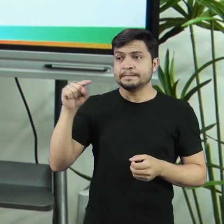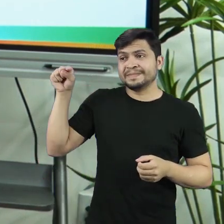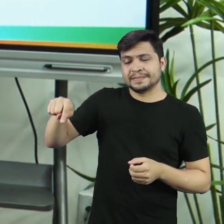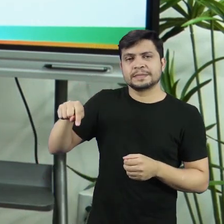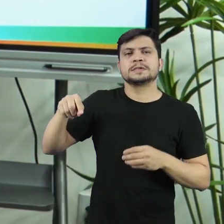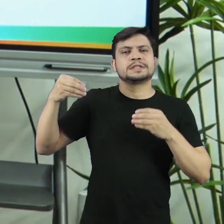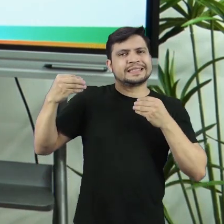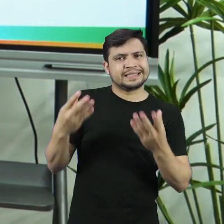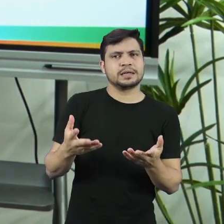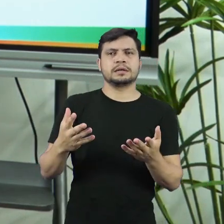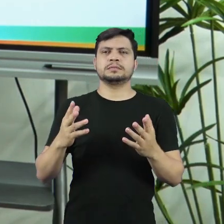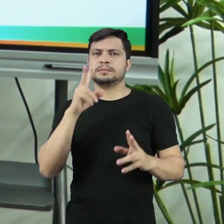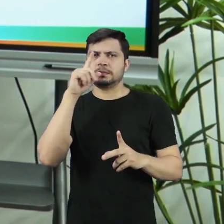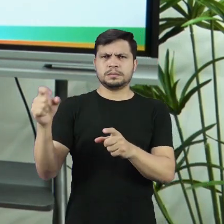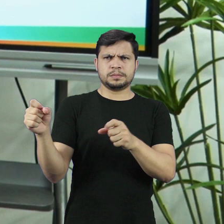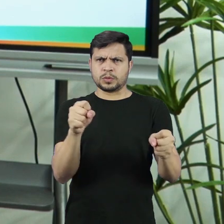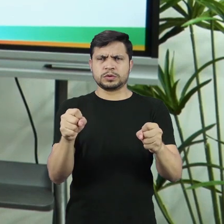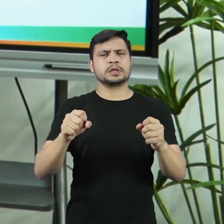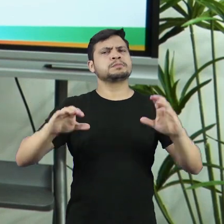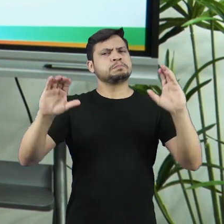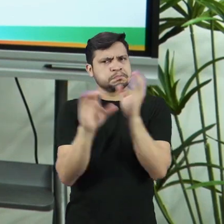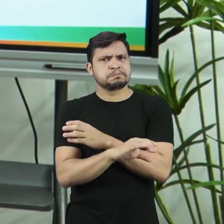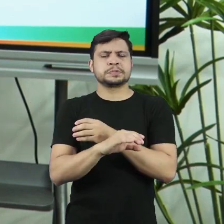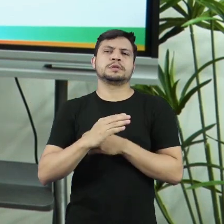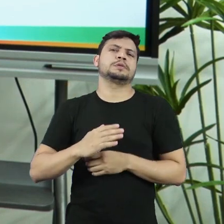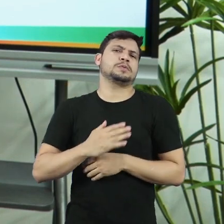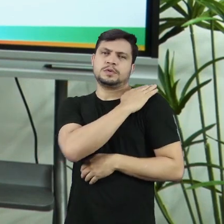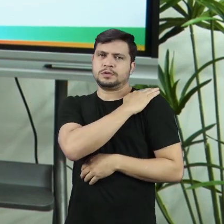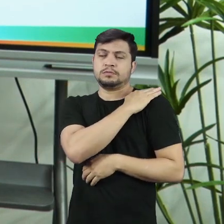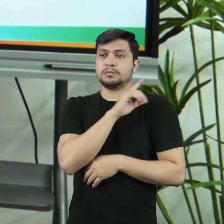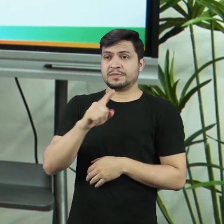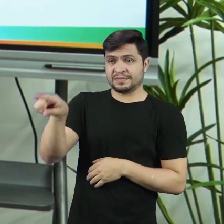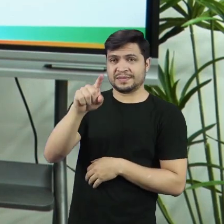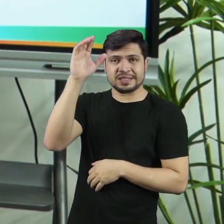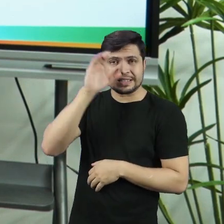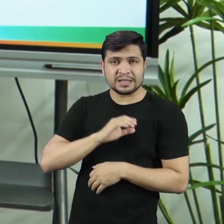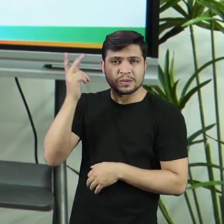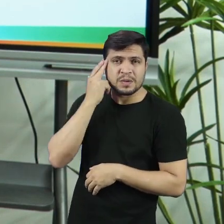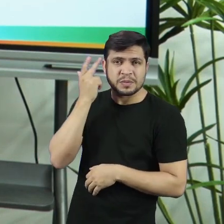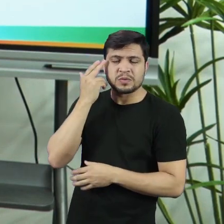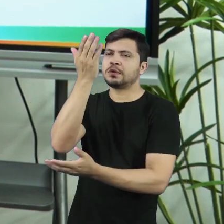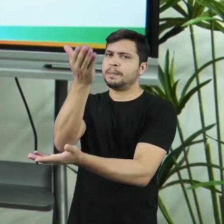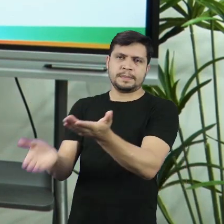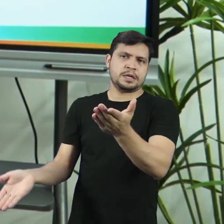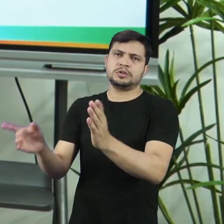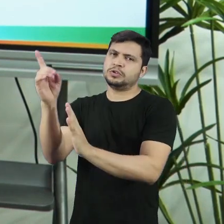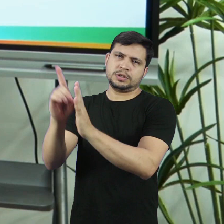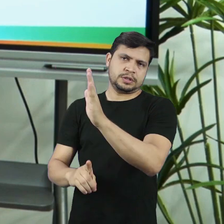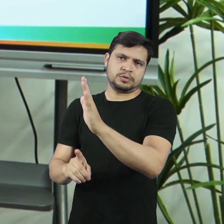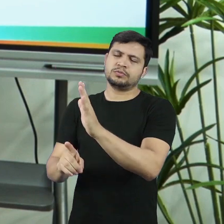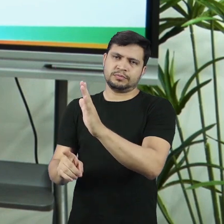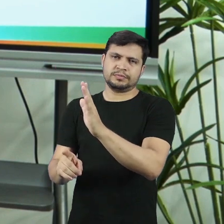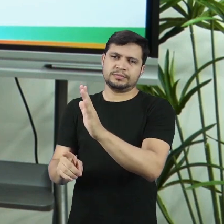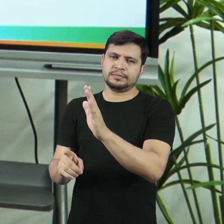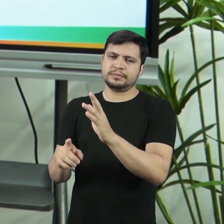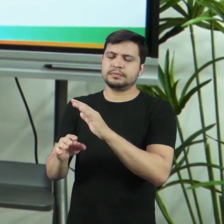dá plenos poderes políticos aos militares e suspende os direitos políticos do cidadão comum, né? Como, por exemplo, o direito de habeas corpus.